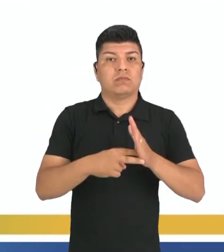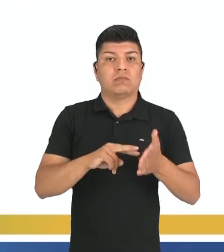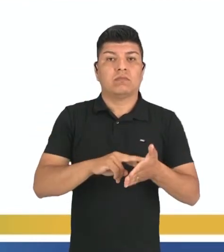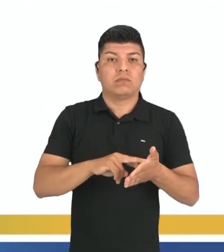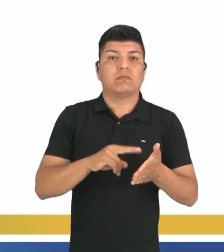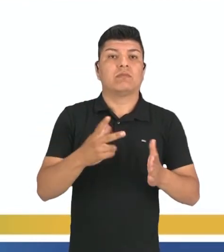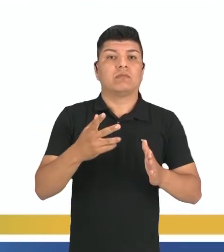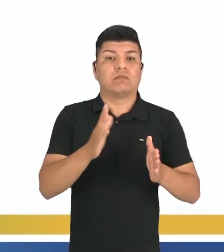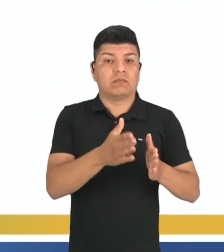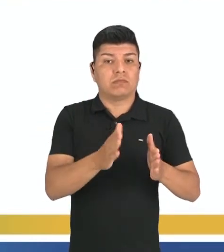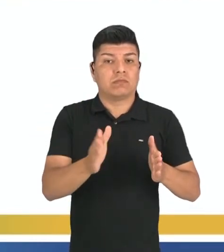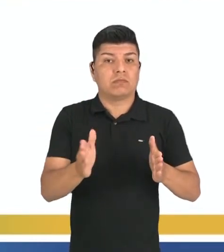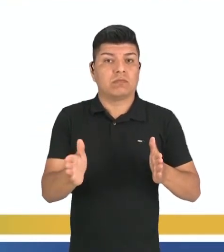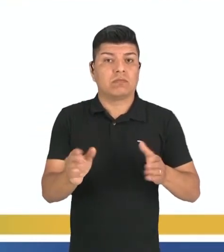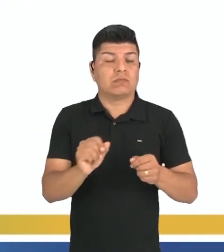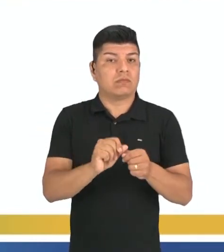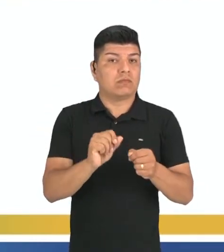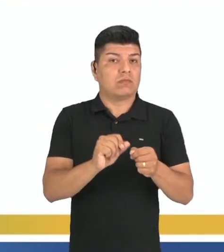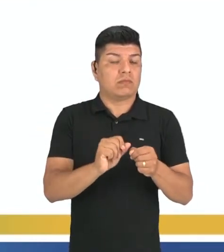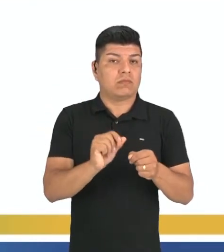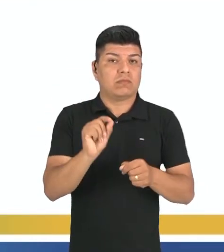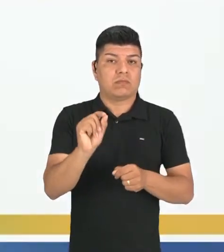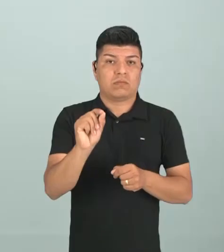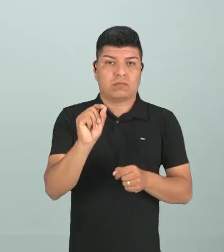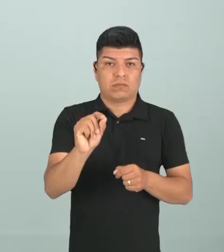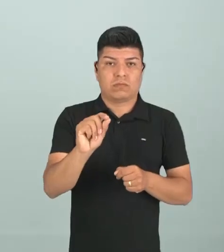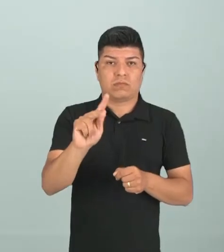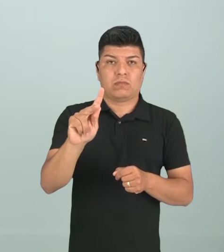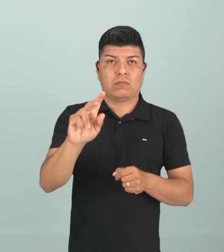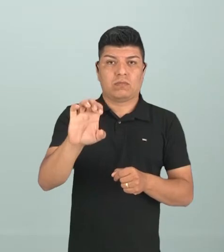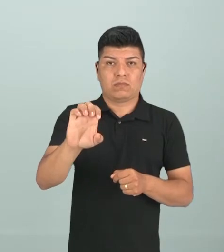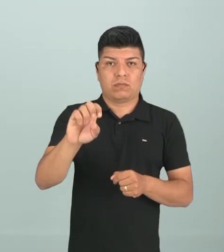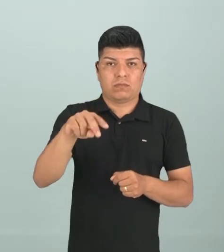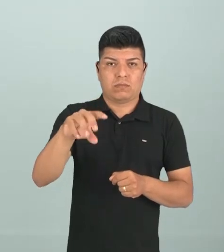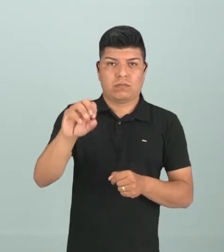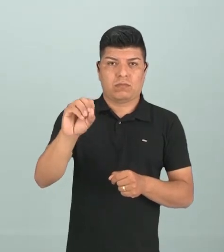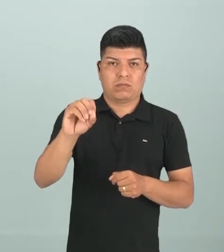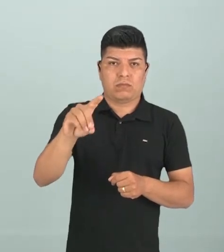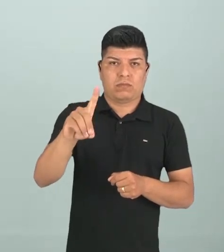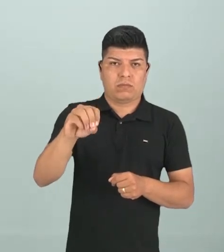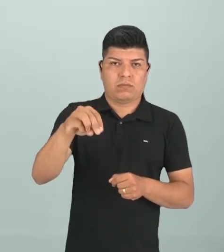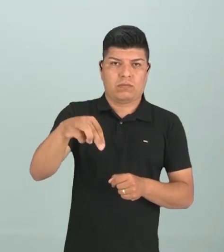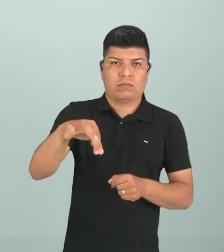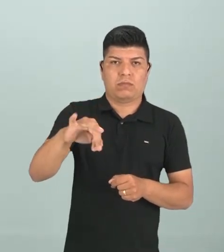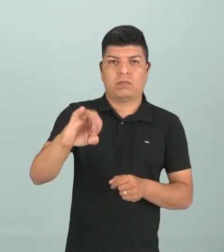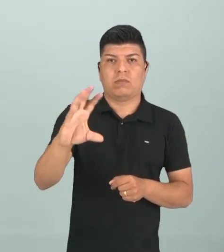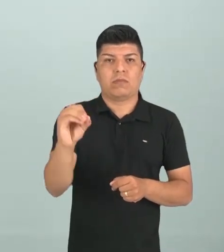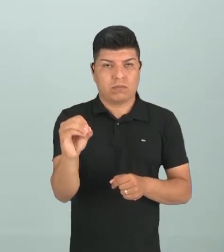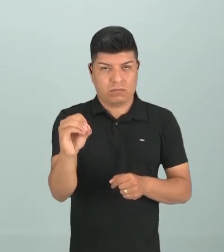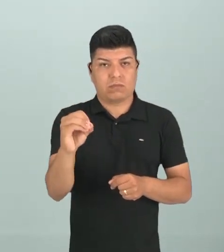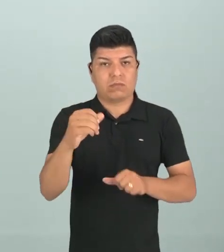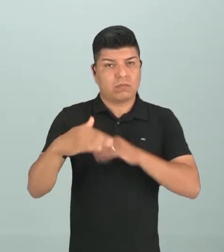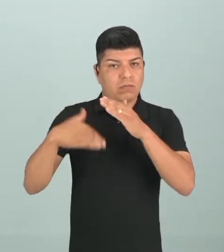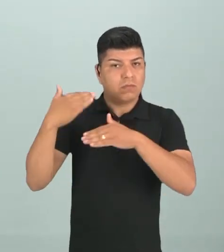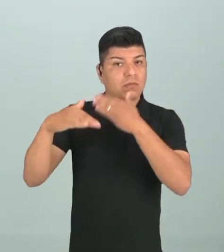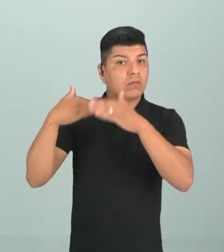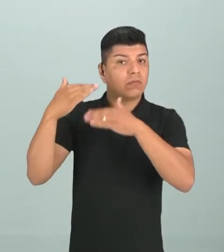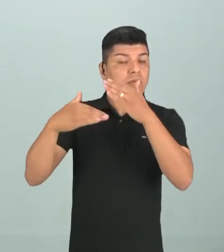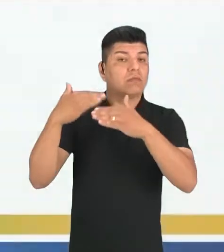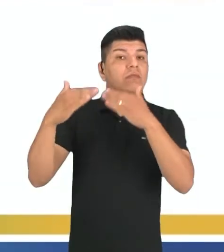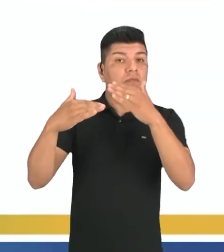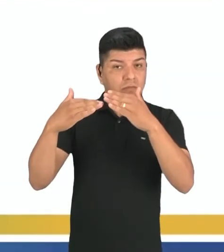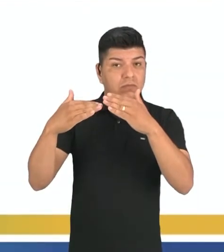nessa fase é fazer com que o endométrio ele comece a se desenvolver, que é a parte ali em que nós chamamos